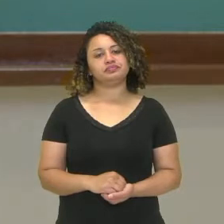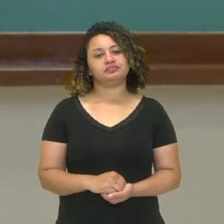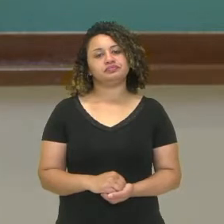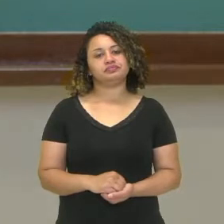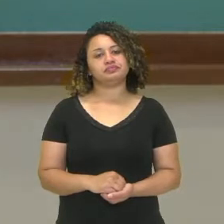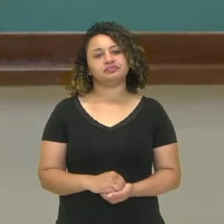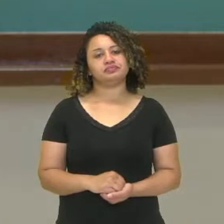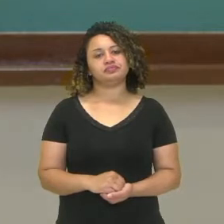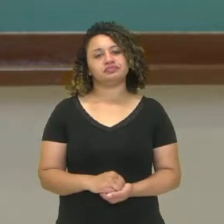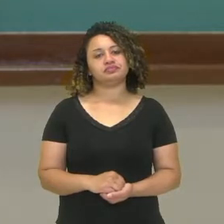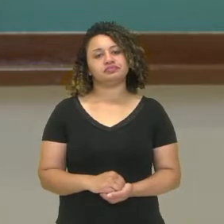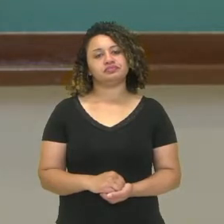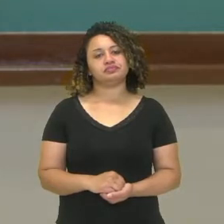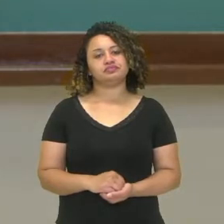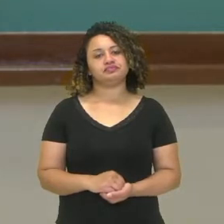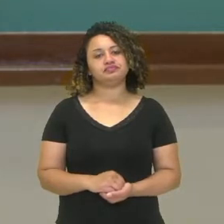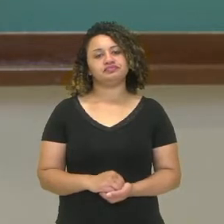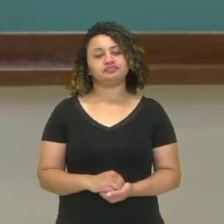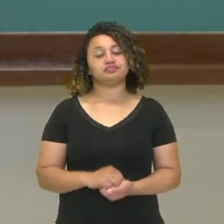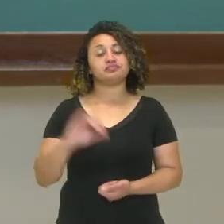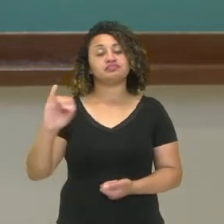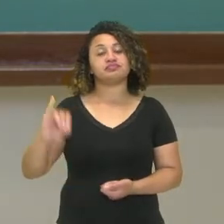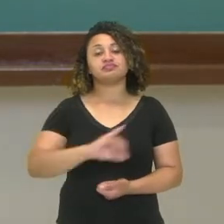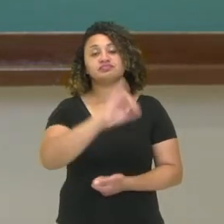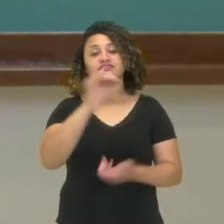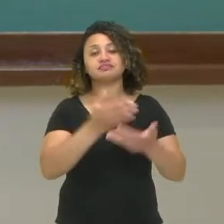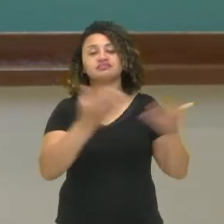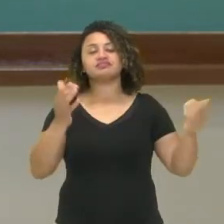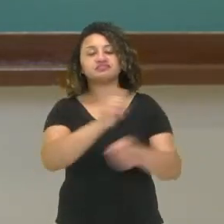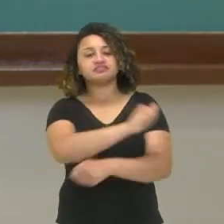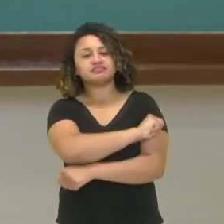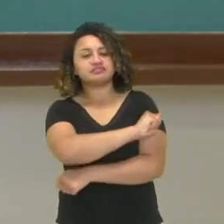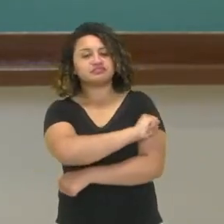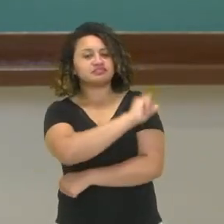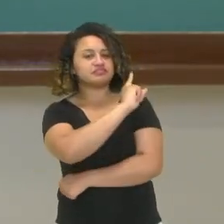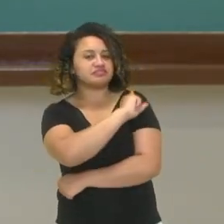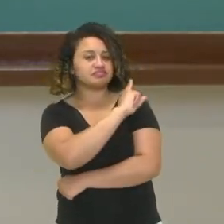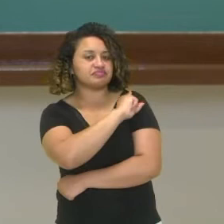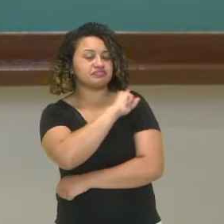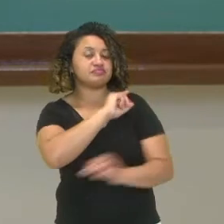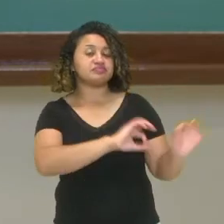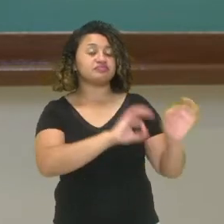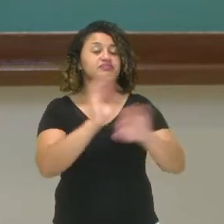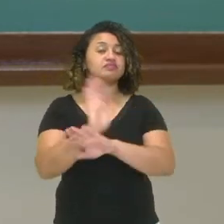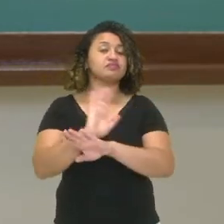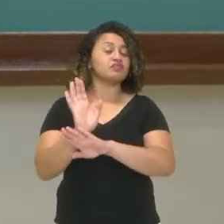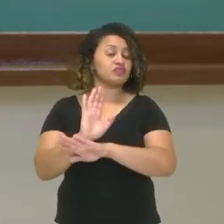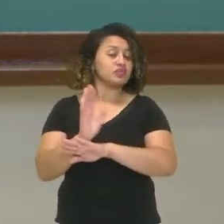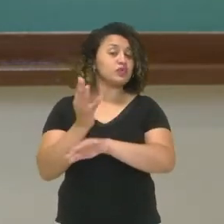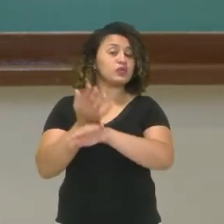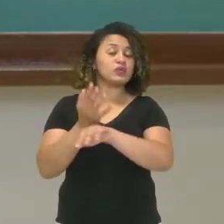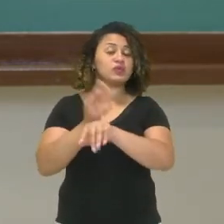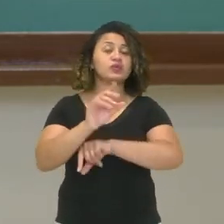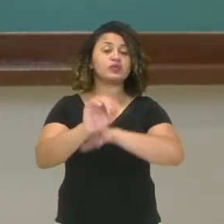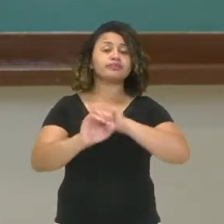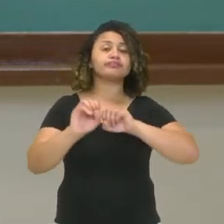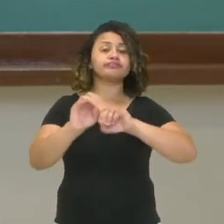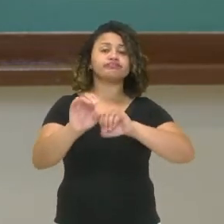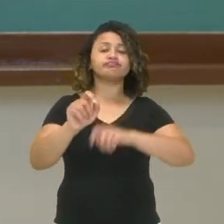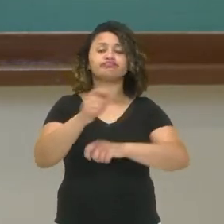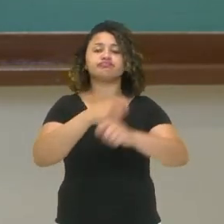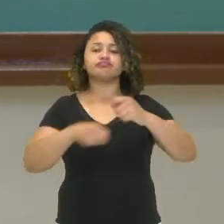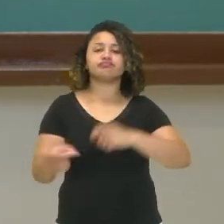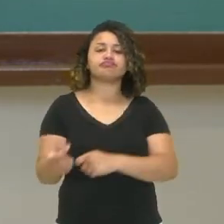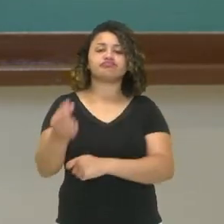Olá, estudantes da primeira série do ensino médio. Nesse vídeo de educação financeira, a gente vai